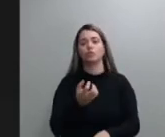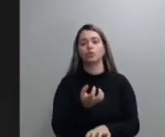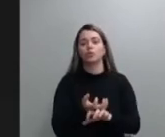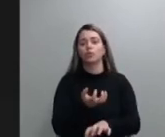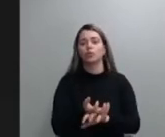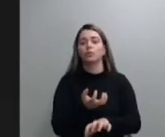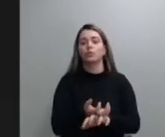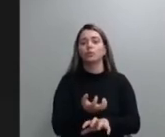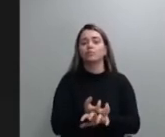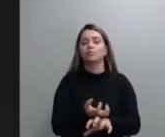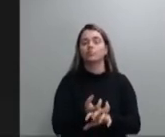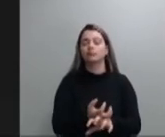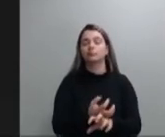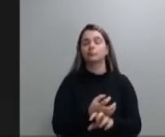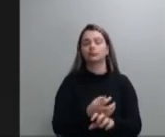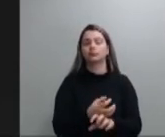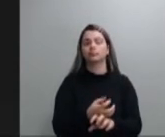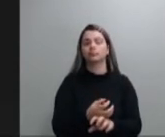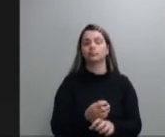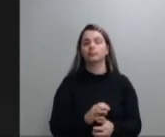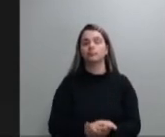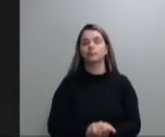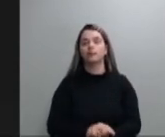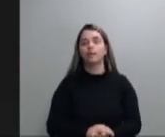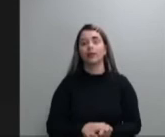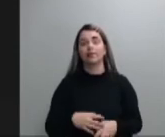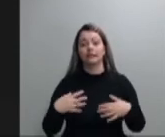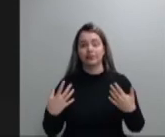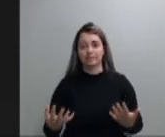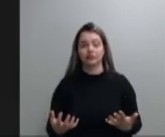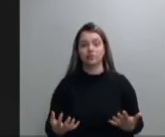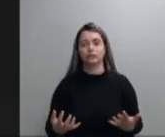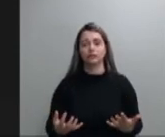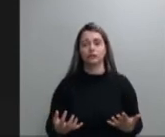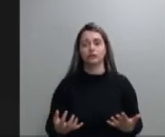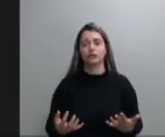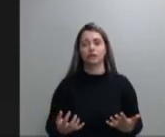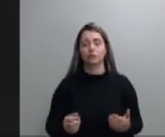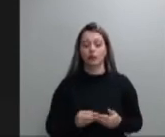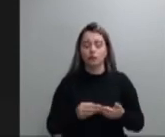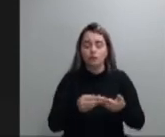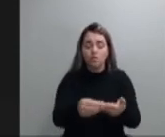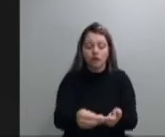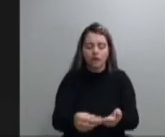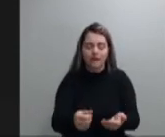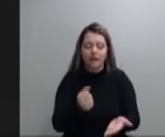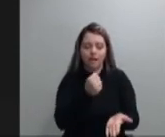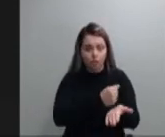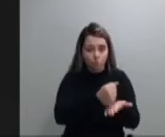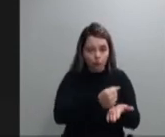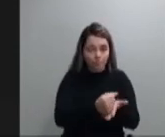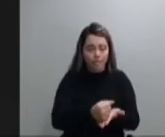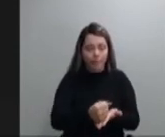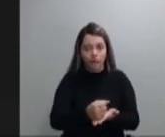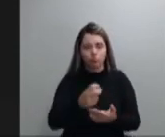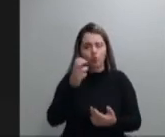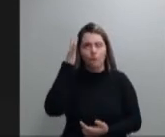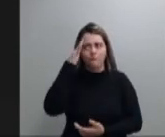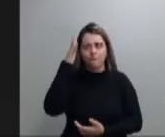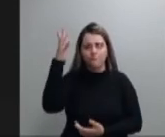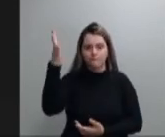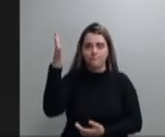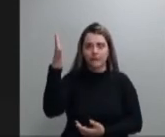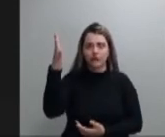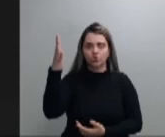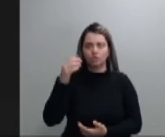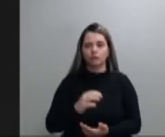independentemente do pleno exaulimento material ou seja da integral execução do ato negocial no plano da realidade o só aperfeiçoamento